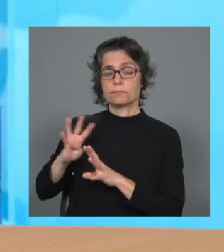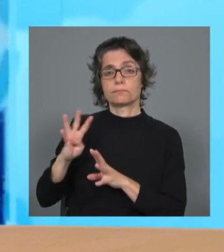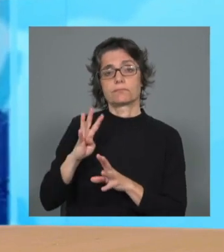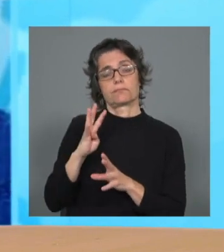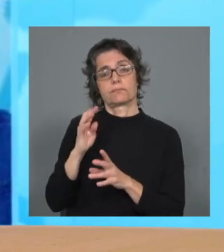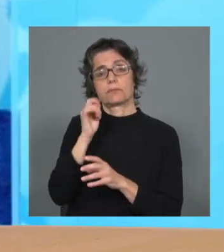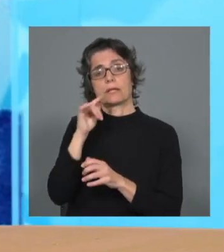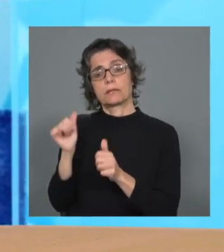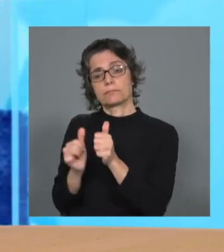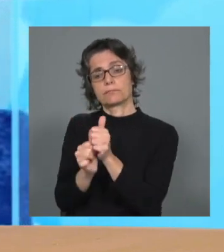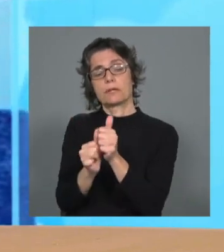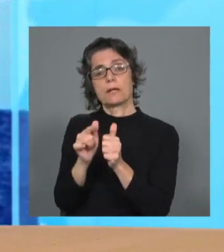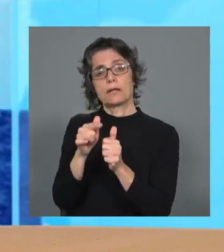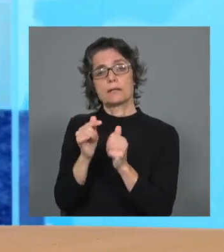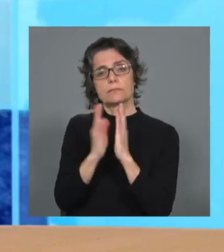conjunto e que também